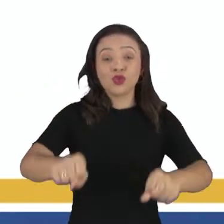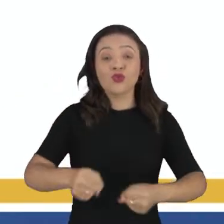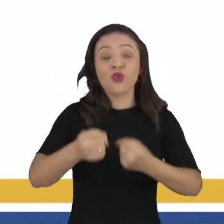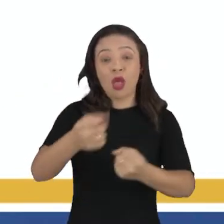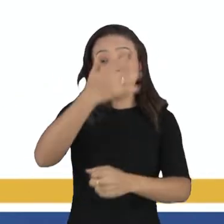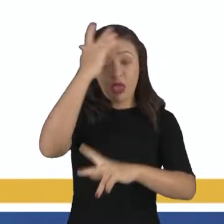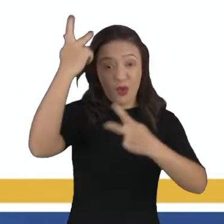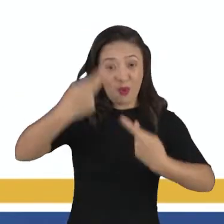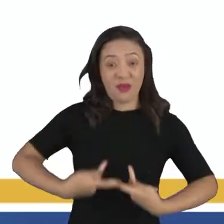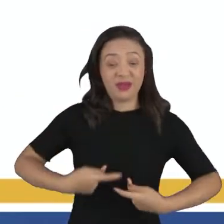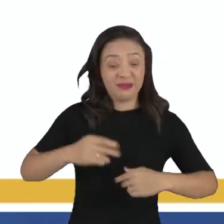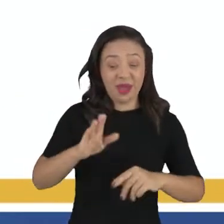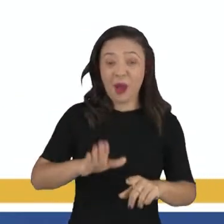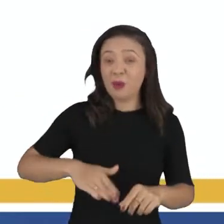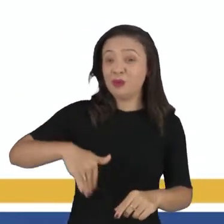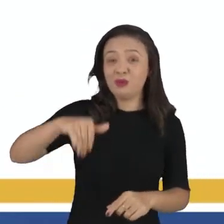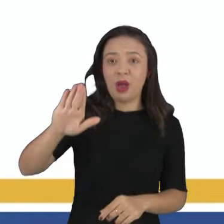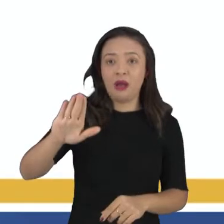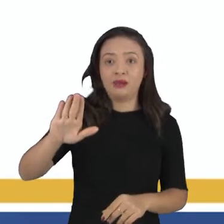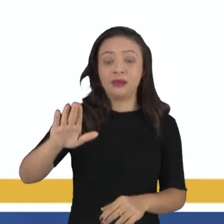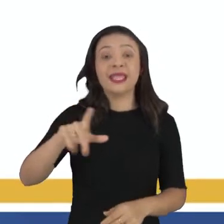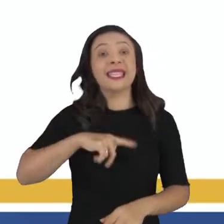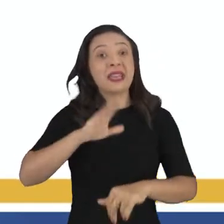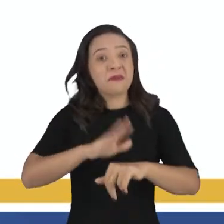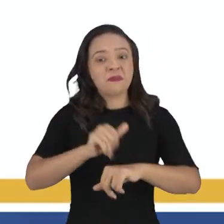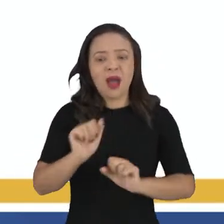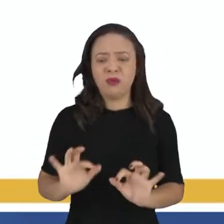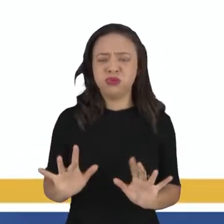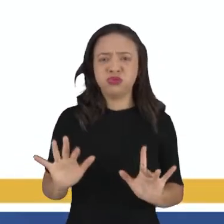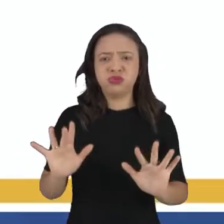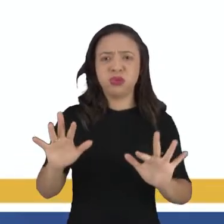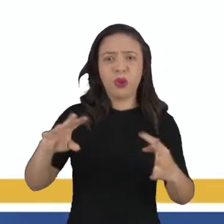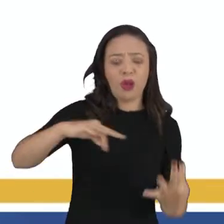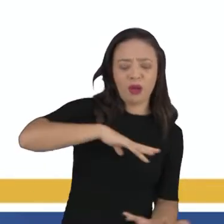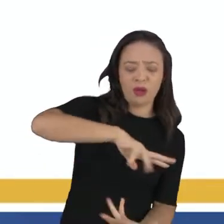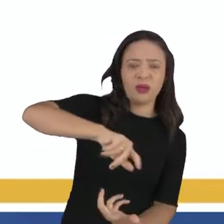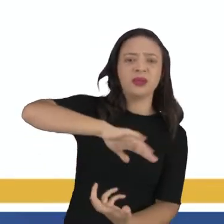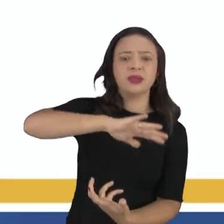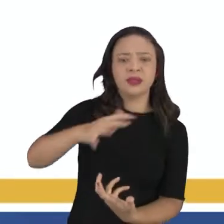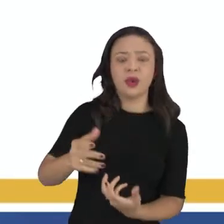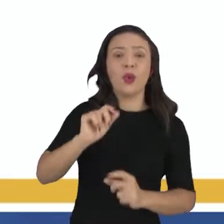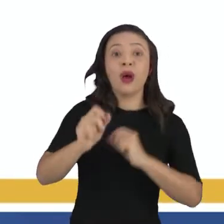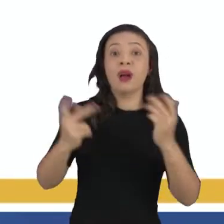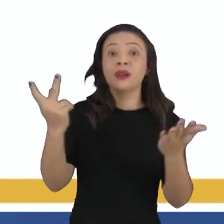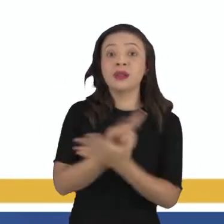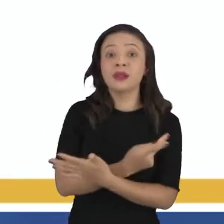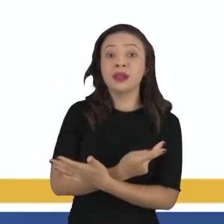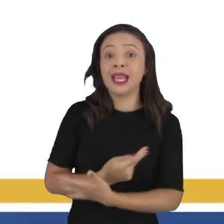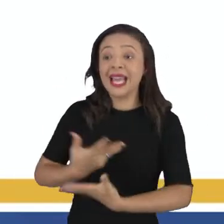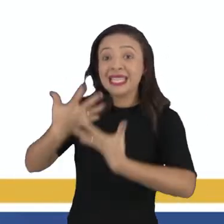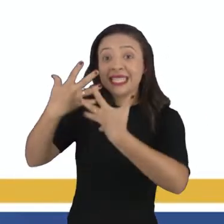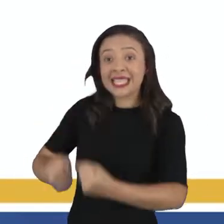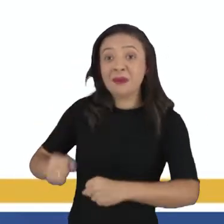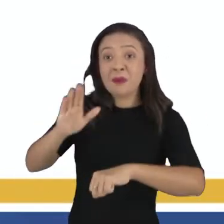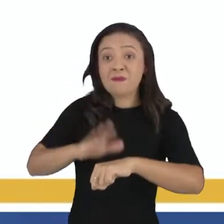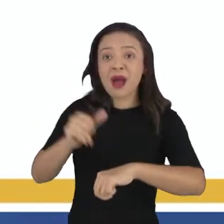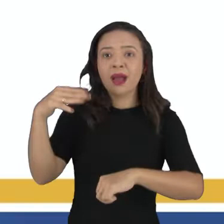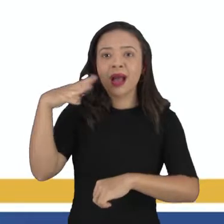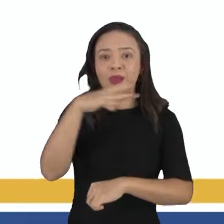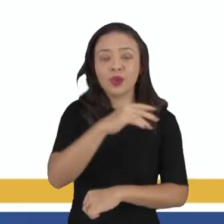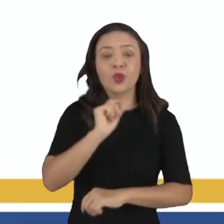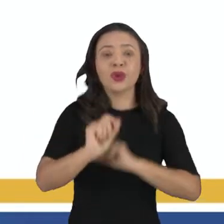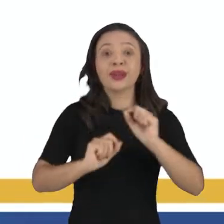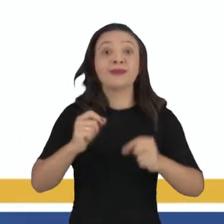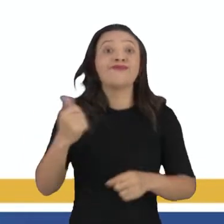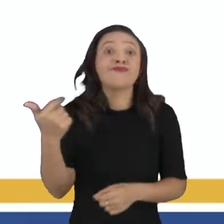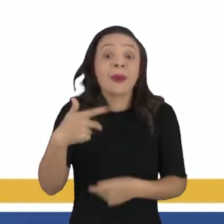aumentou muito. Com mais gases do efeito estufa na atmosfera, é retido mais calor do que precisamos. Esse